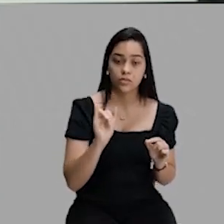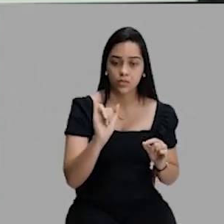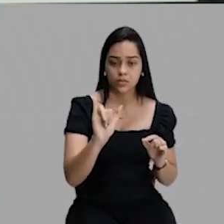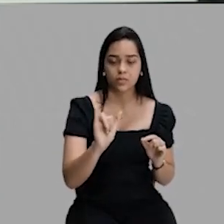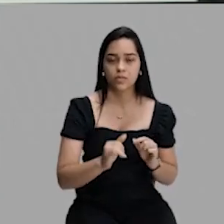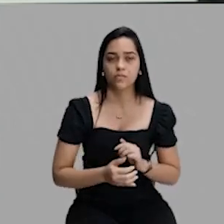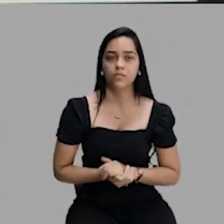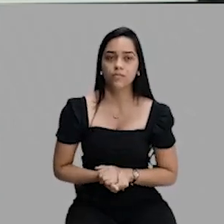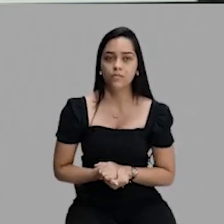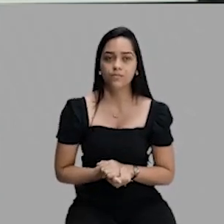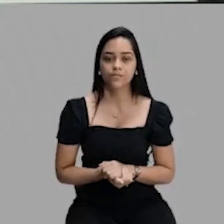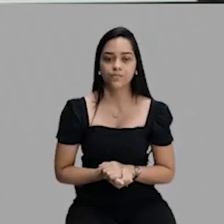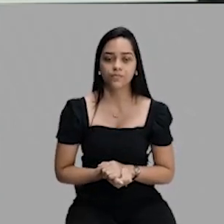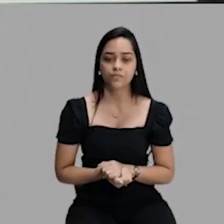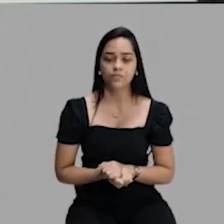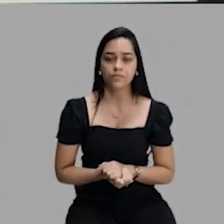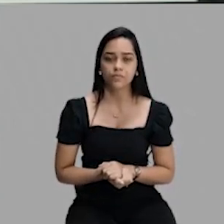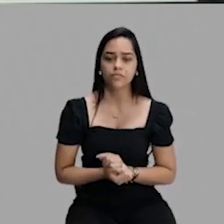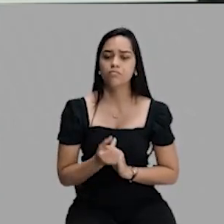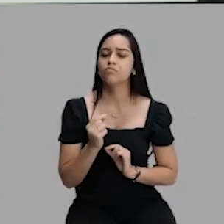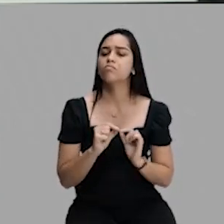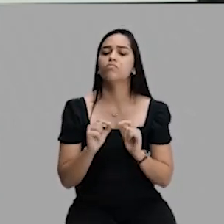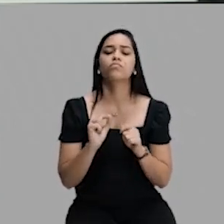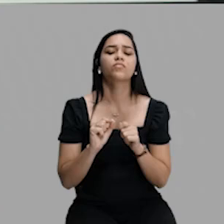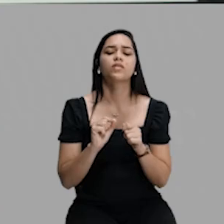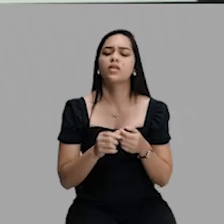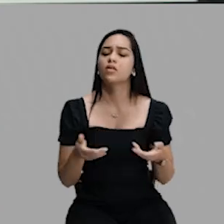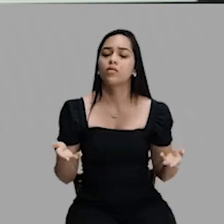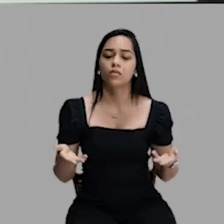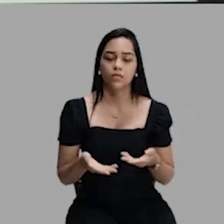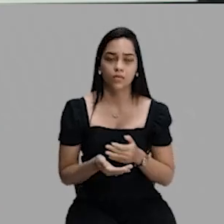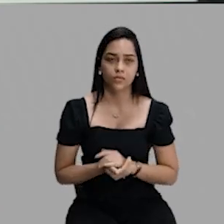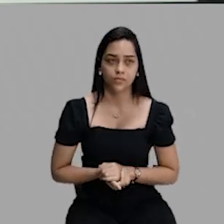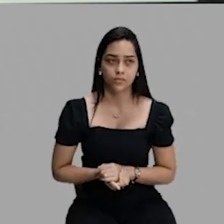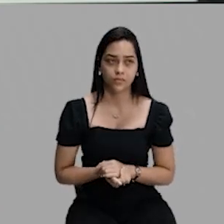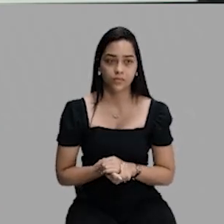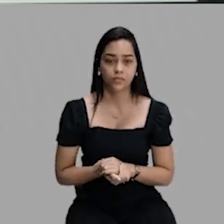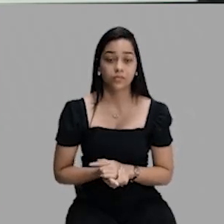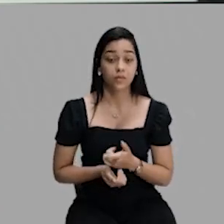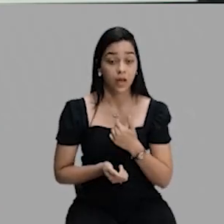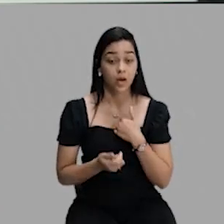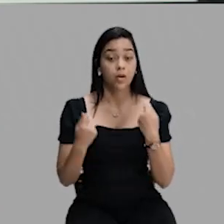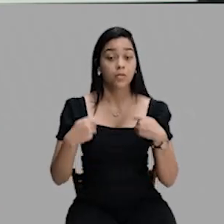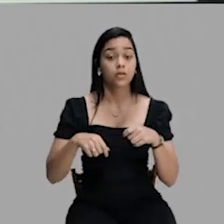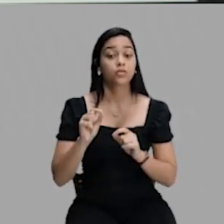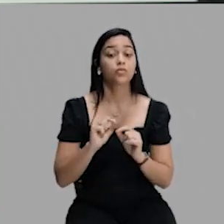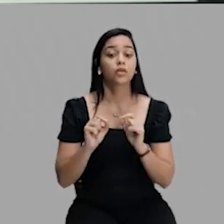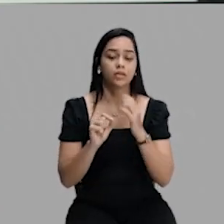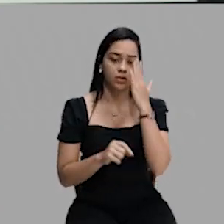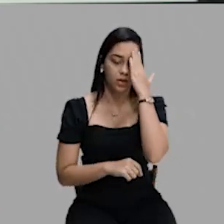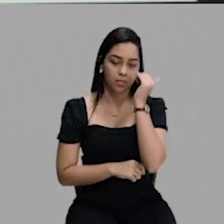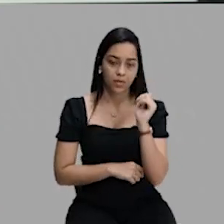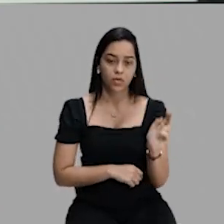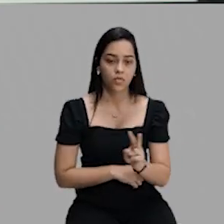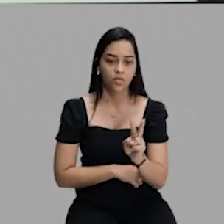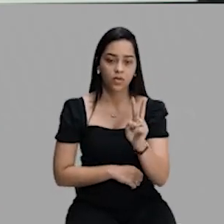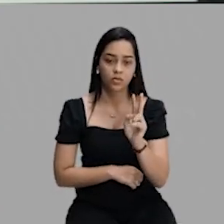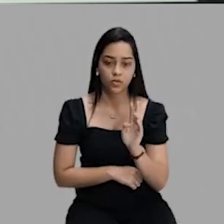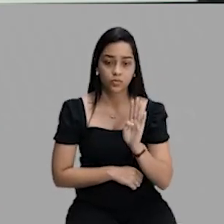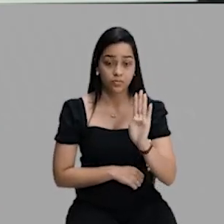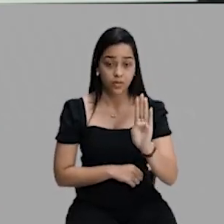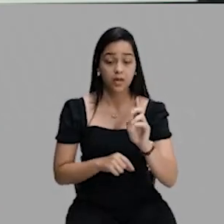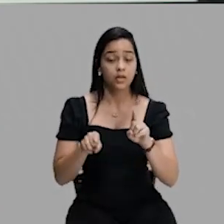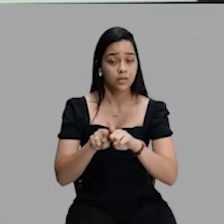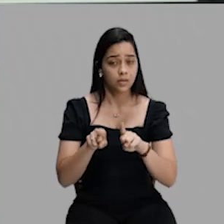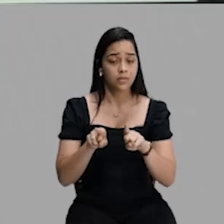y. Tá? Então, vamos lá. O que a gente vai fazer aqui? Bom, o que eu preciso? Eu preciso saber o valor de B